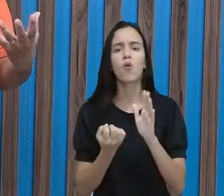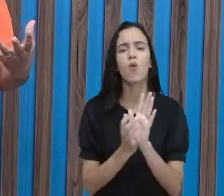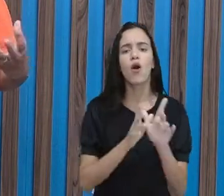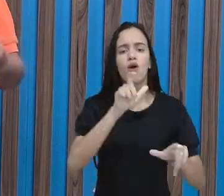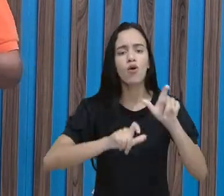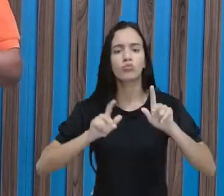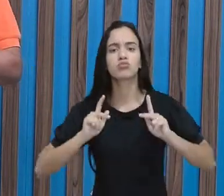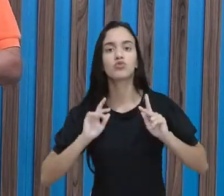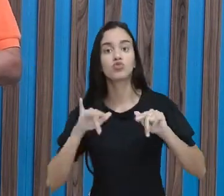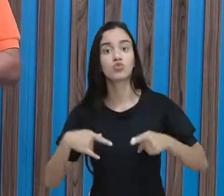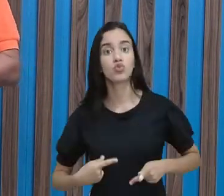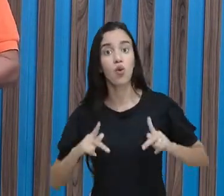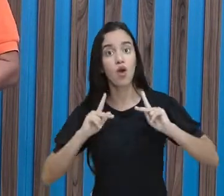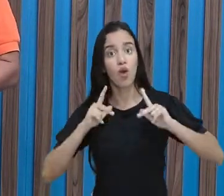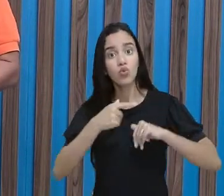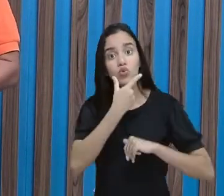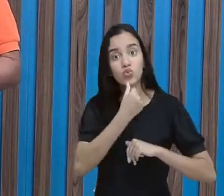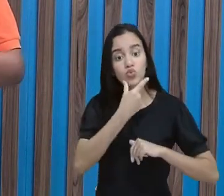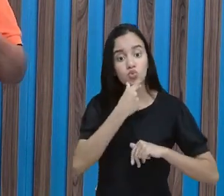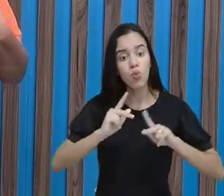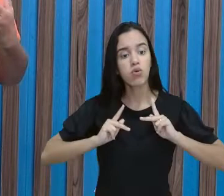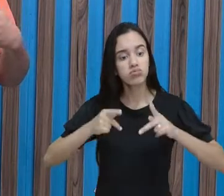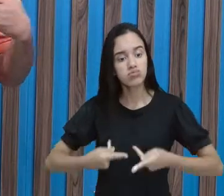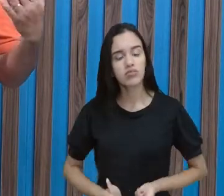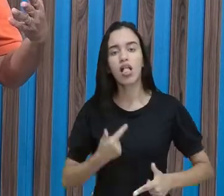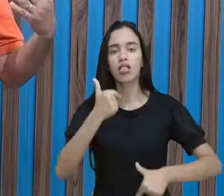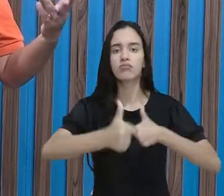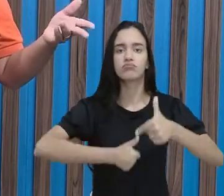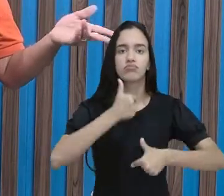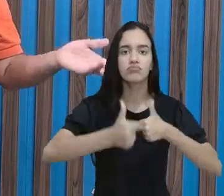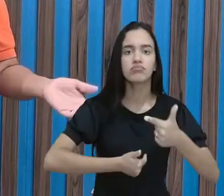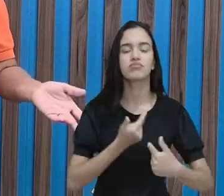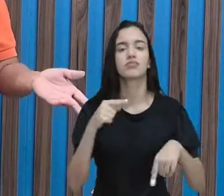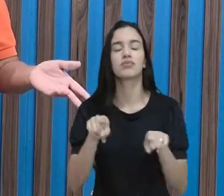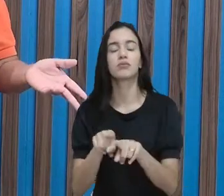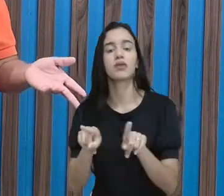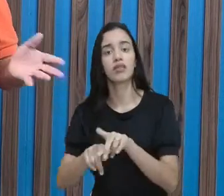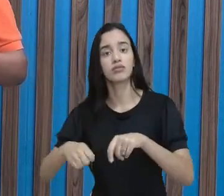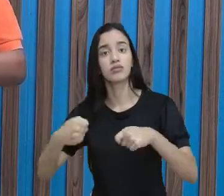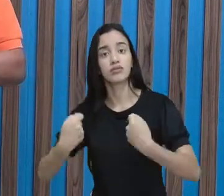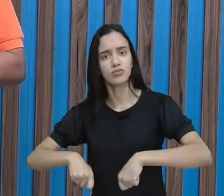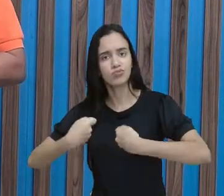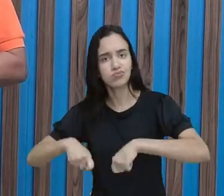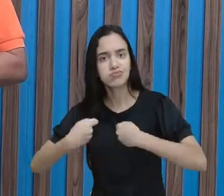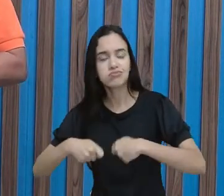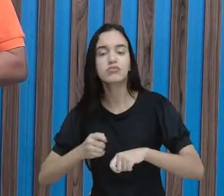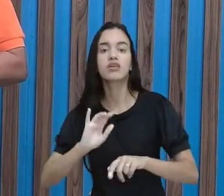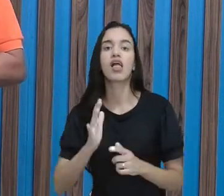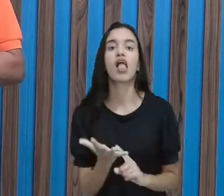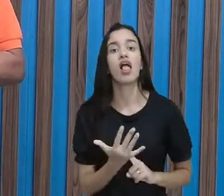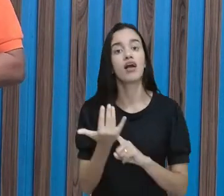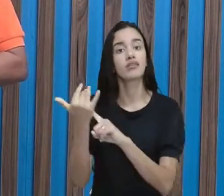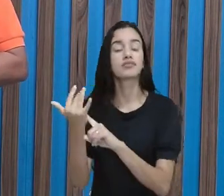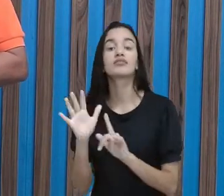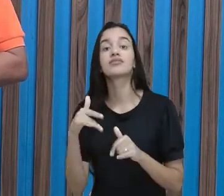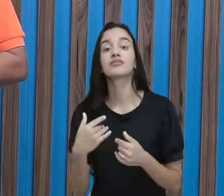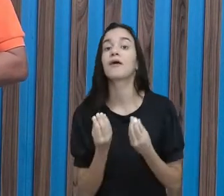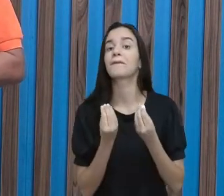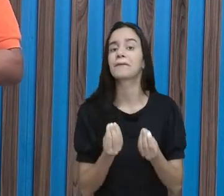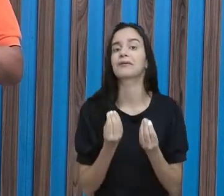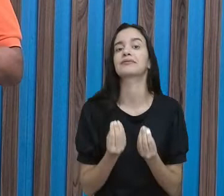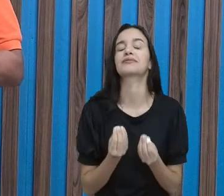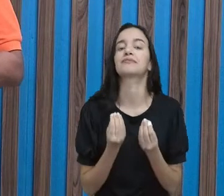este mundo através dos trabalhos e através das suas necessidades. E a tecnologia, gente, ela serve para